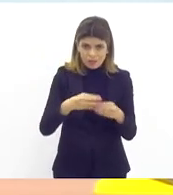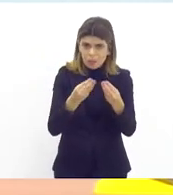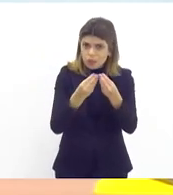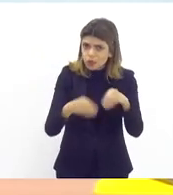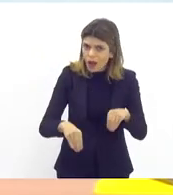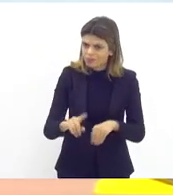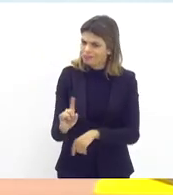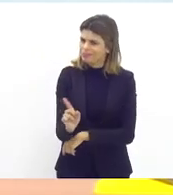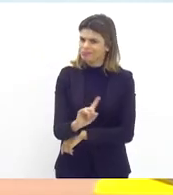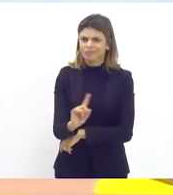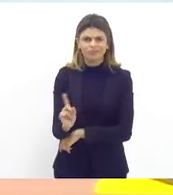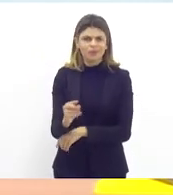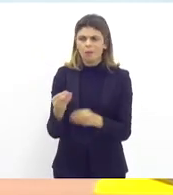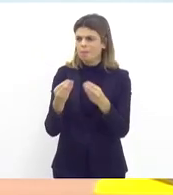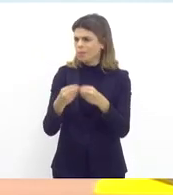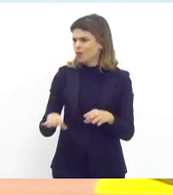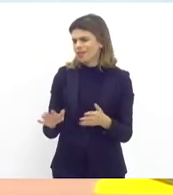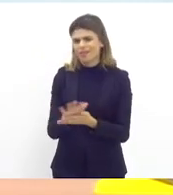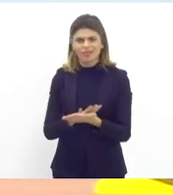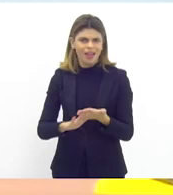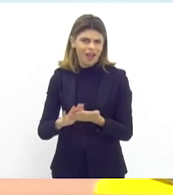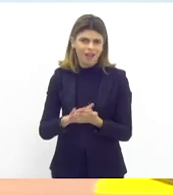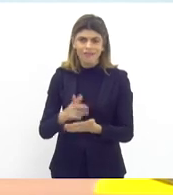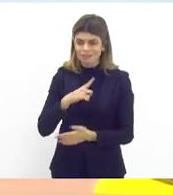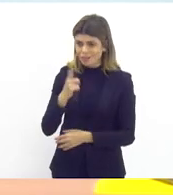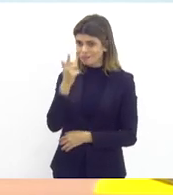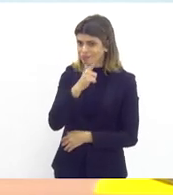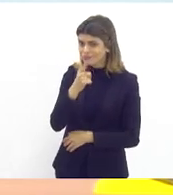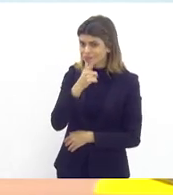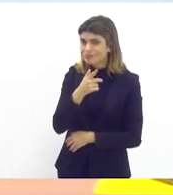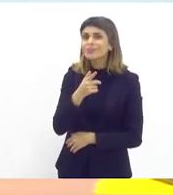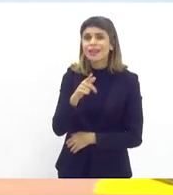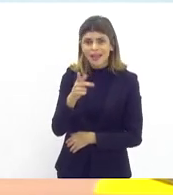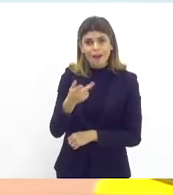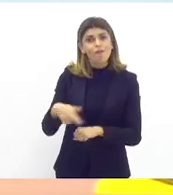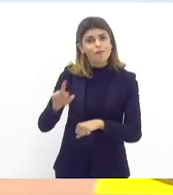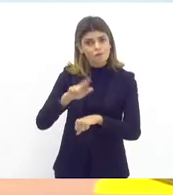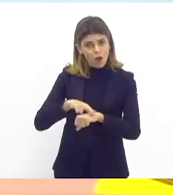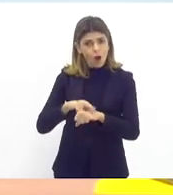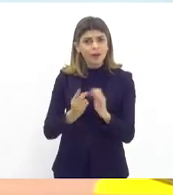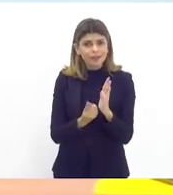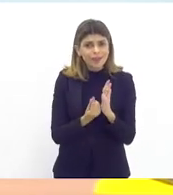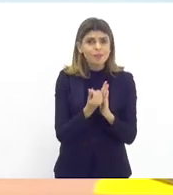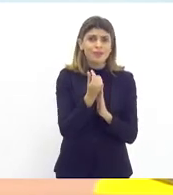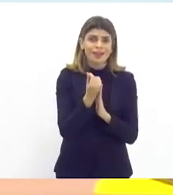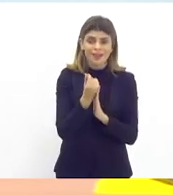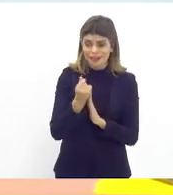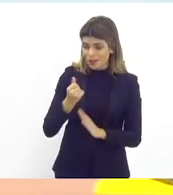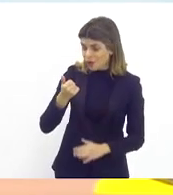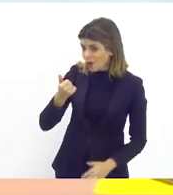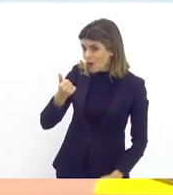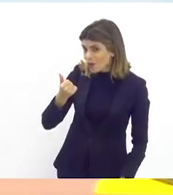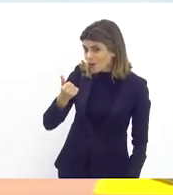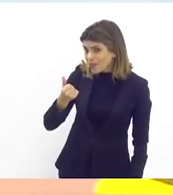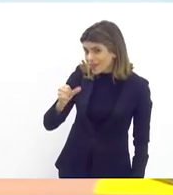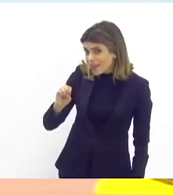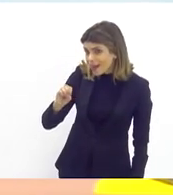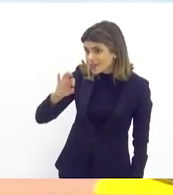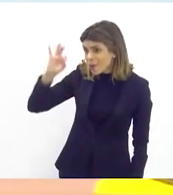está. O setor está sendo beneficiado pela reforma tributária. 80% da sua venda vai cair 10%. O custo para quem